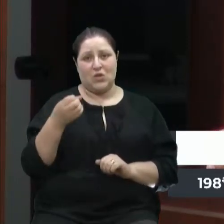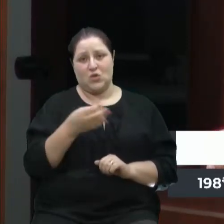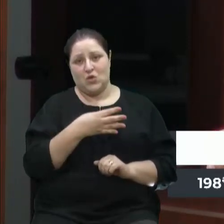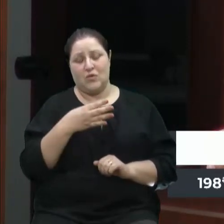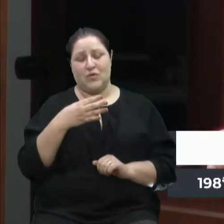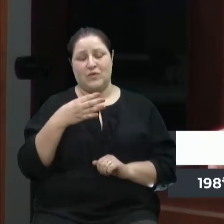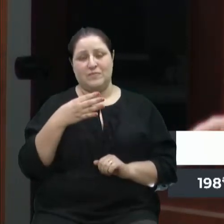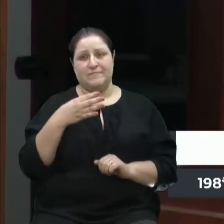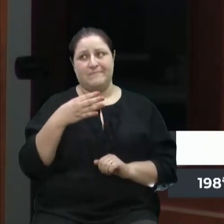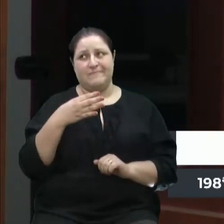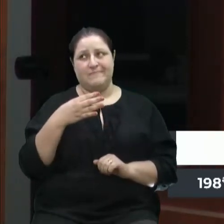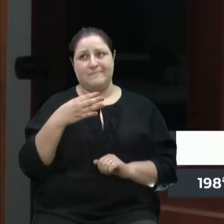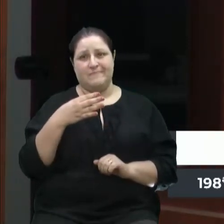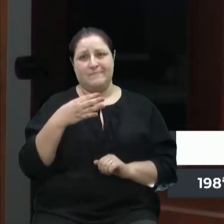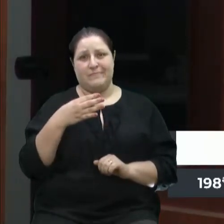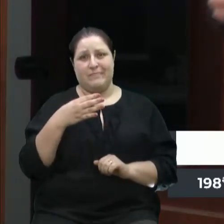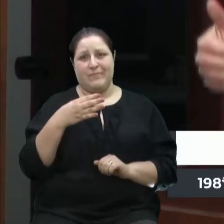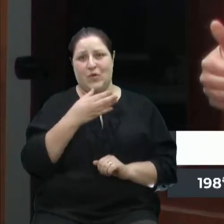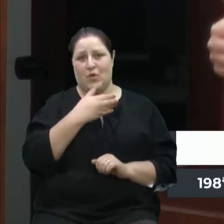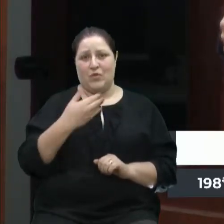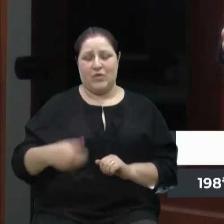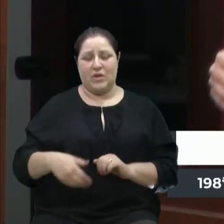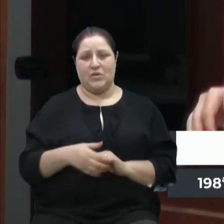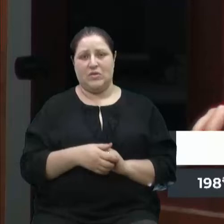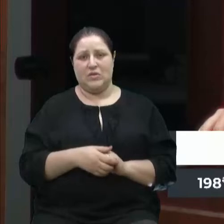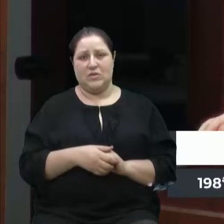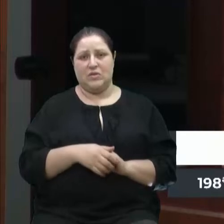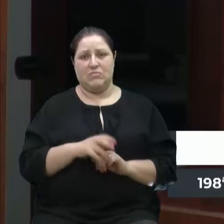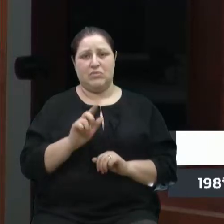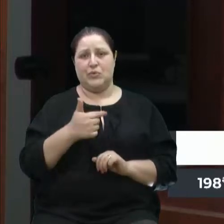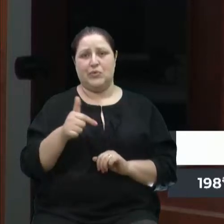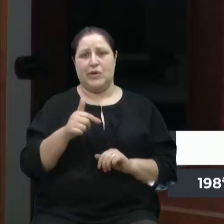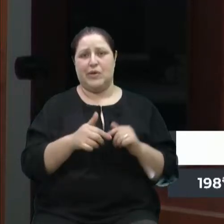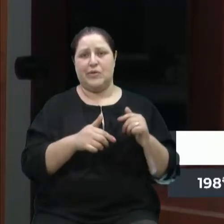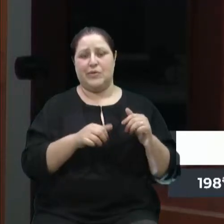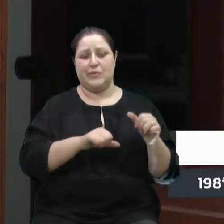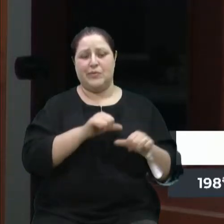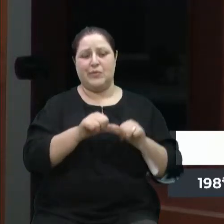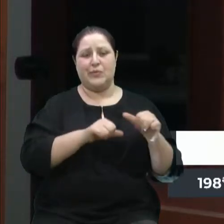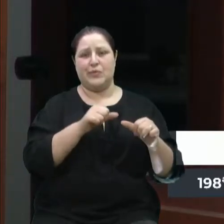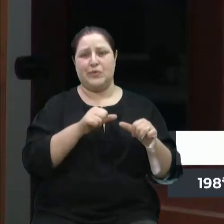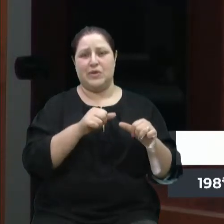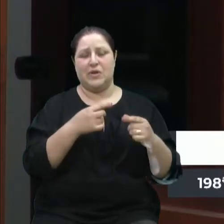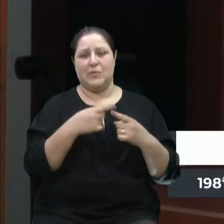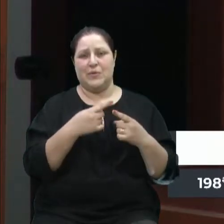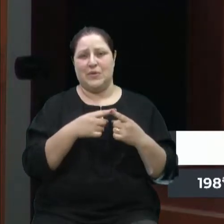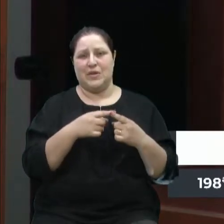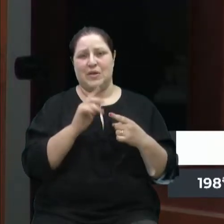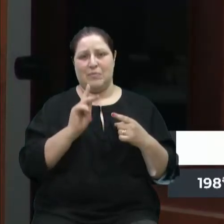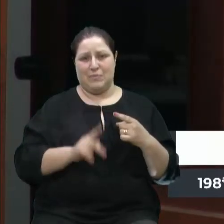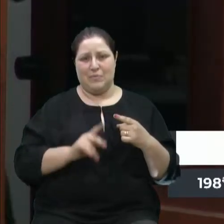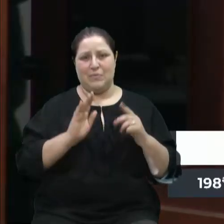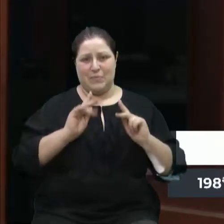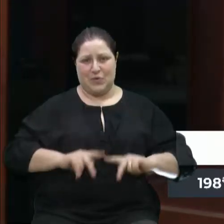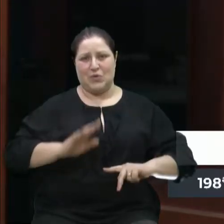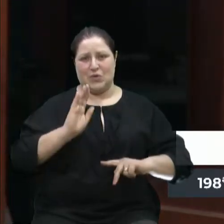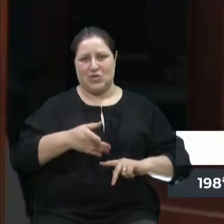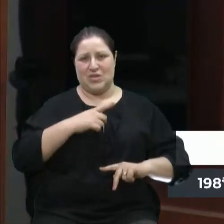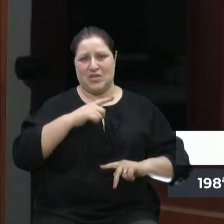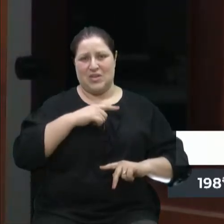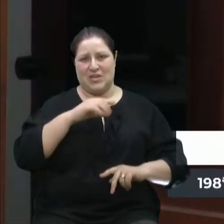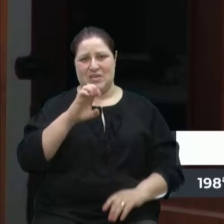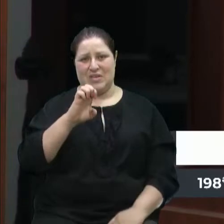fim. Né? Quem já tem emenda, agora tem mais o recurso do fundo. Né? Então, tudo isso